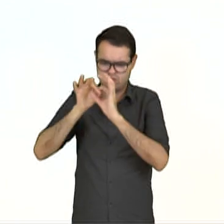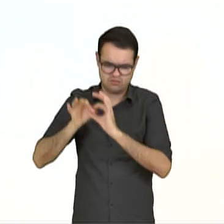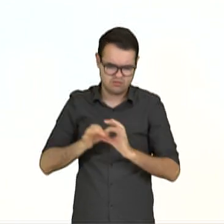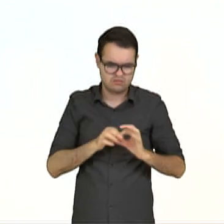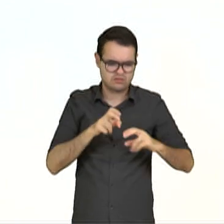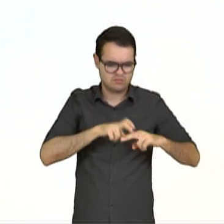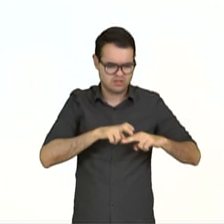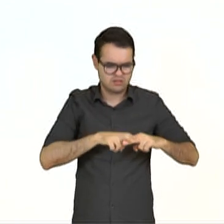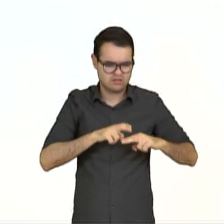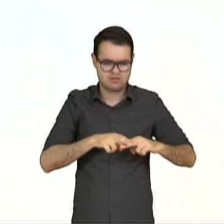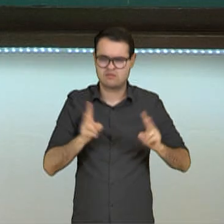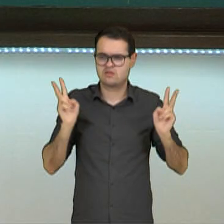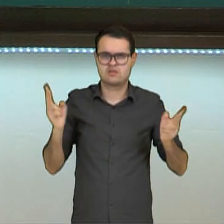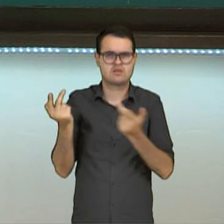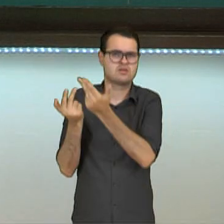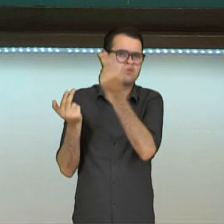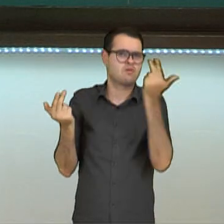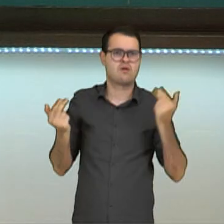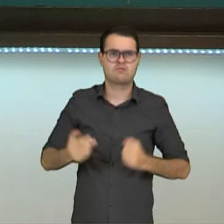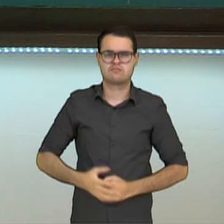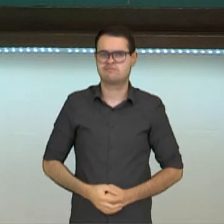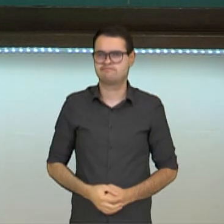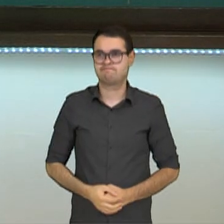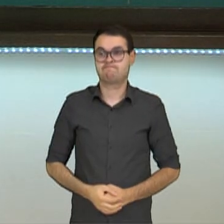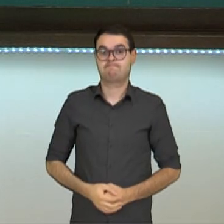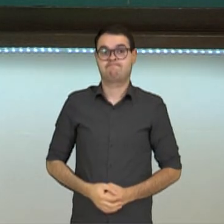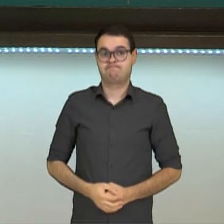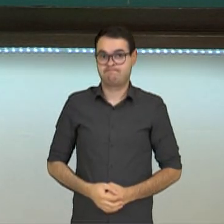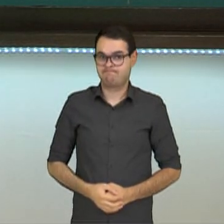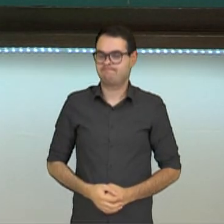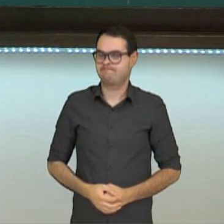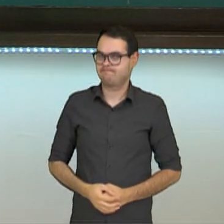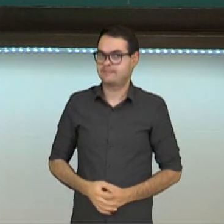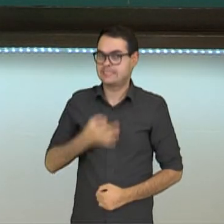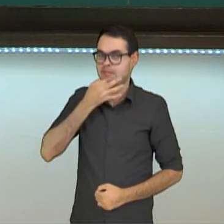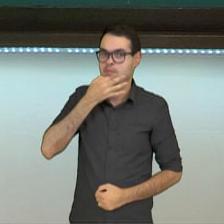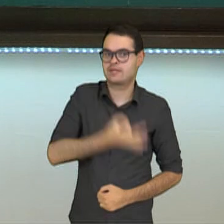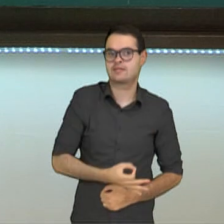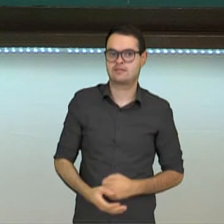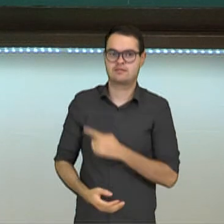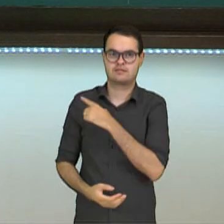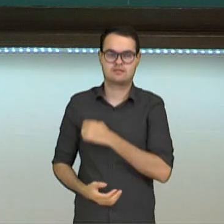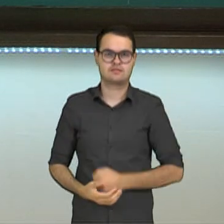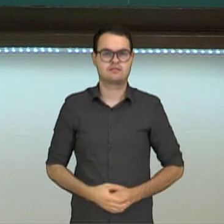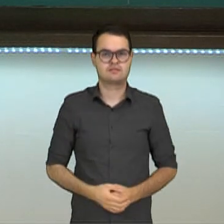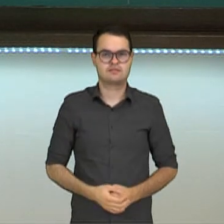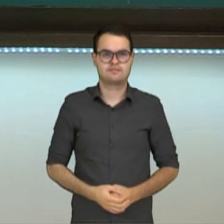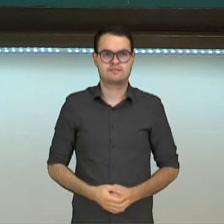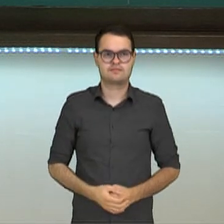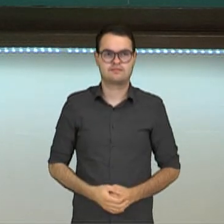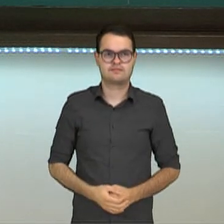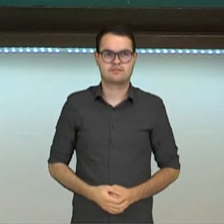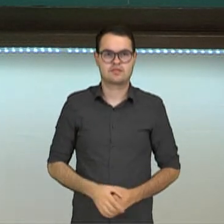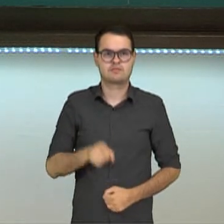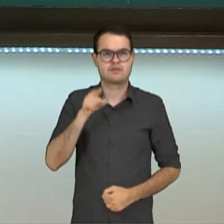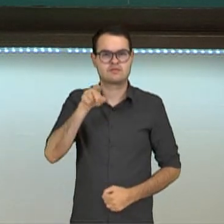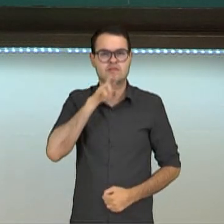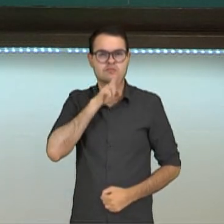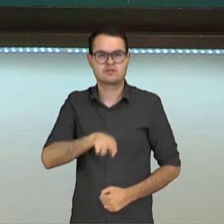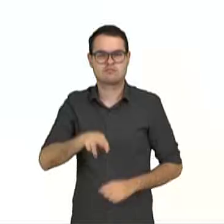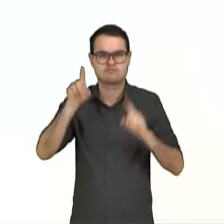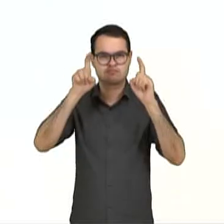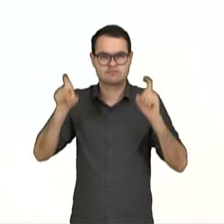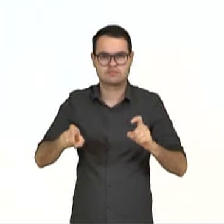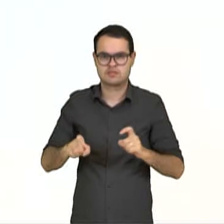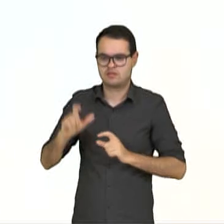poder de persuasão. A crítica, hein, gente? Olha lá. Aqui diz assim, para você responder.